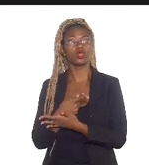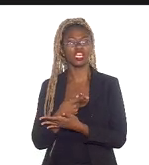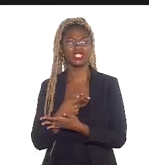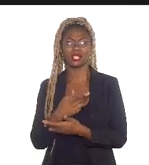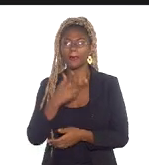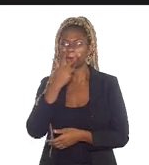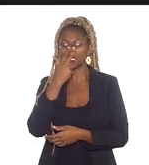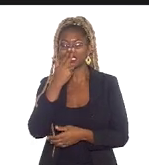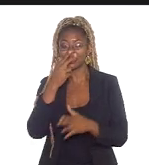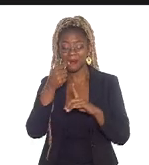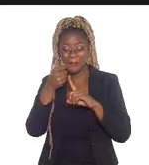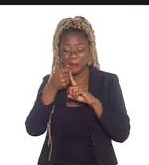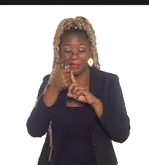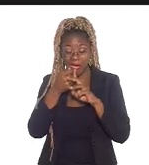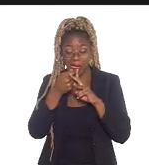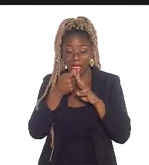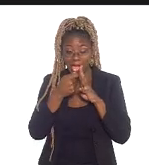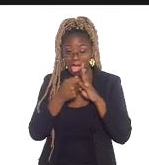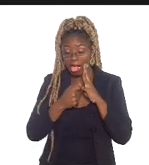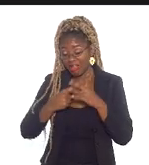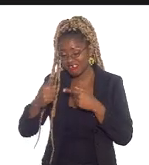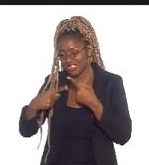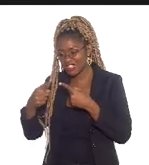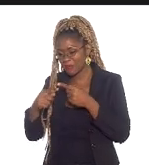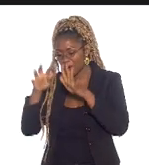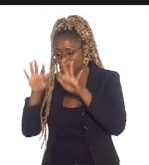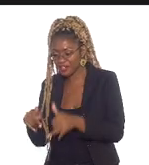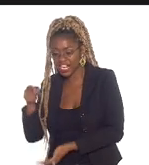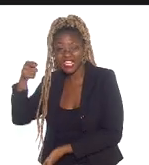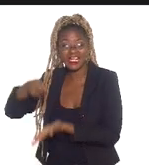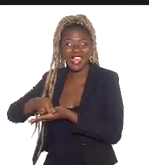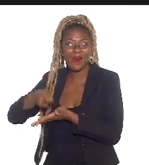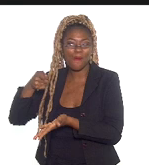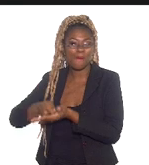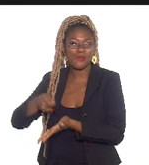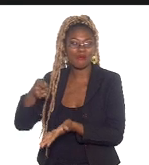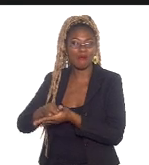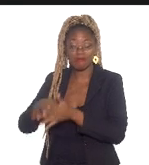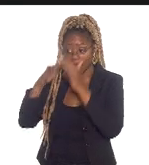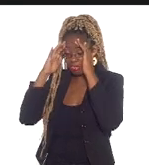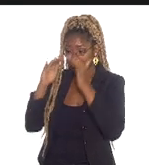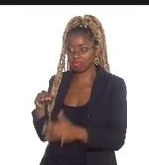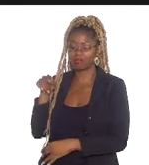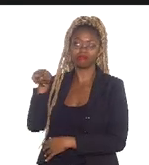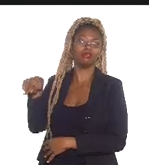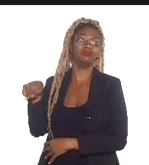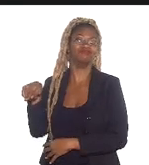meses após a conclusão do período em que a obrigatoriedade deve ser cumprida.